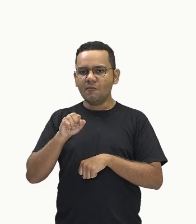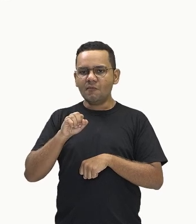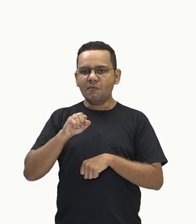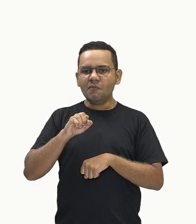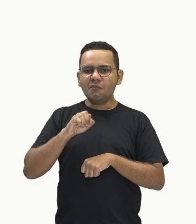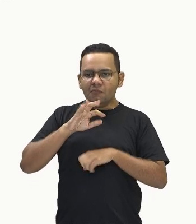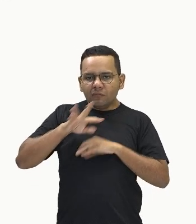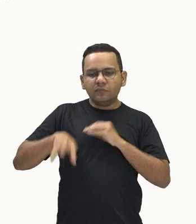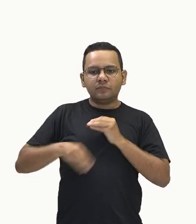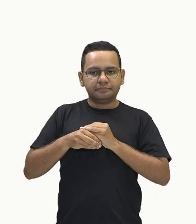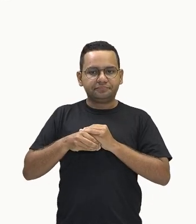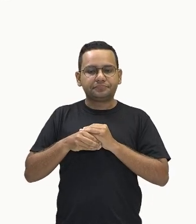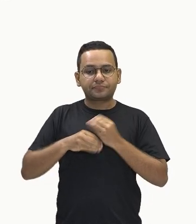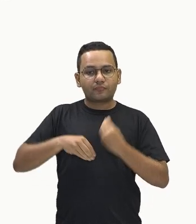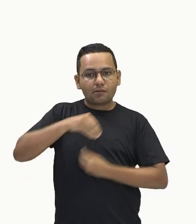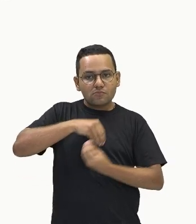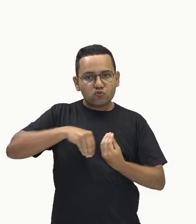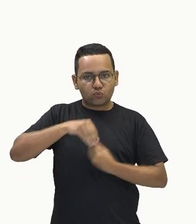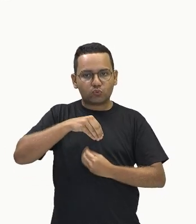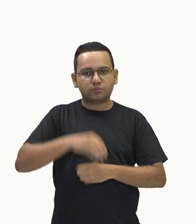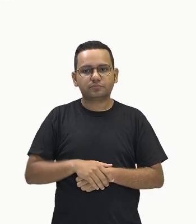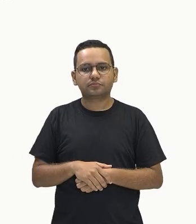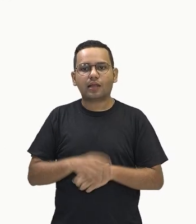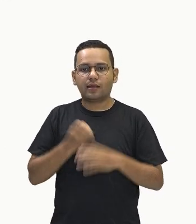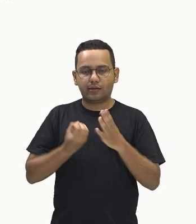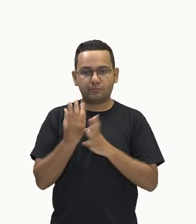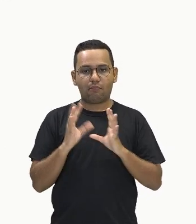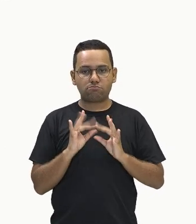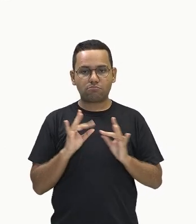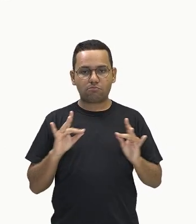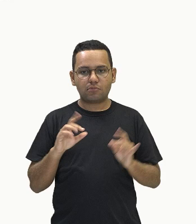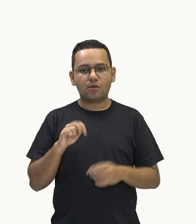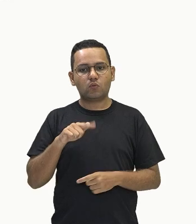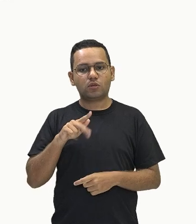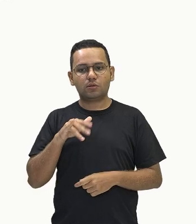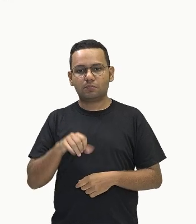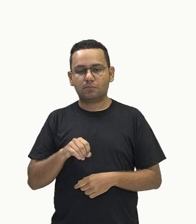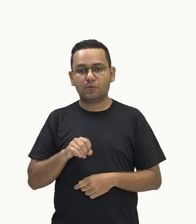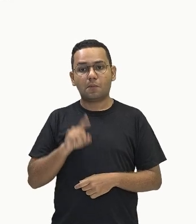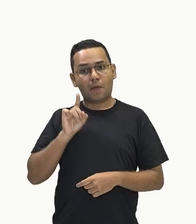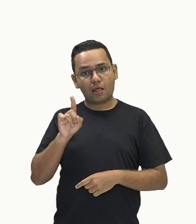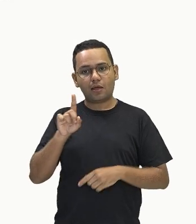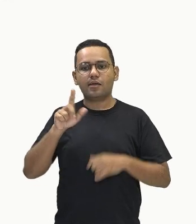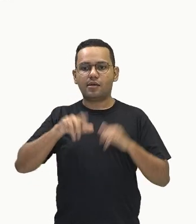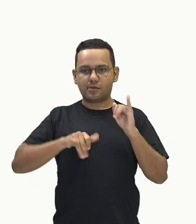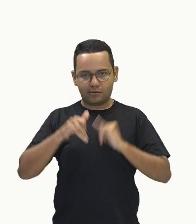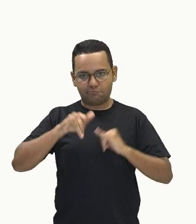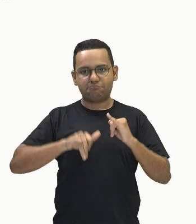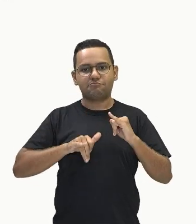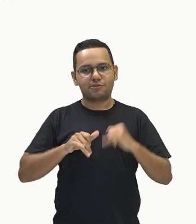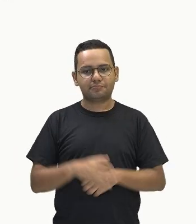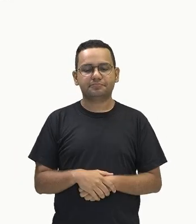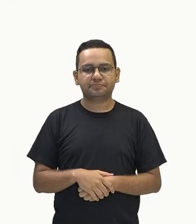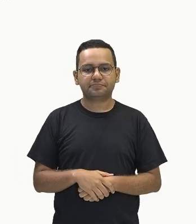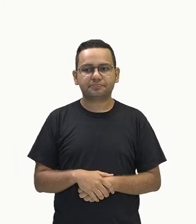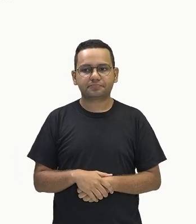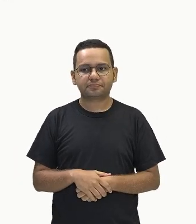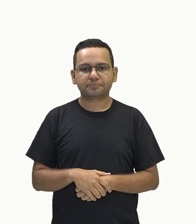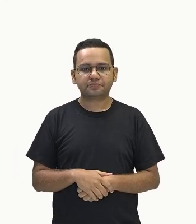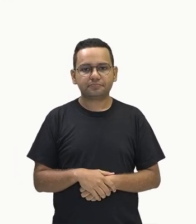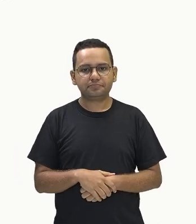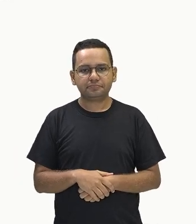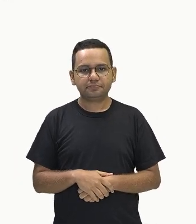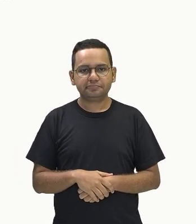gástricas. Então, esse é o processo químico também que ocorre dentro do seu estômago. Então, o bolo